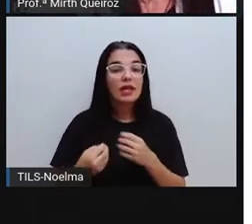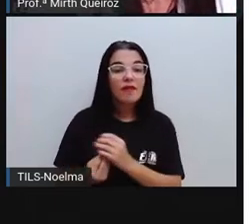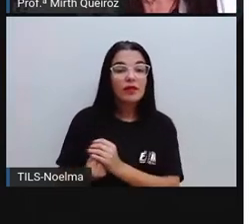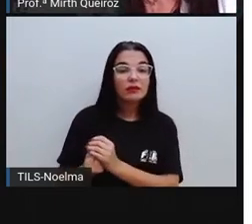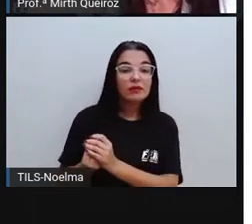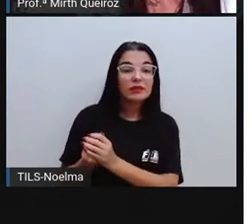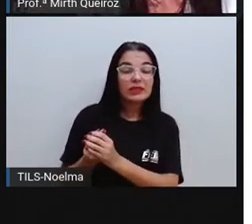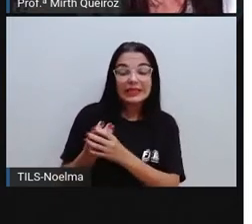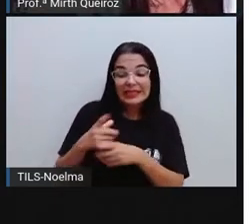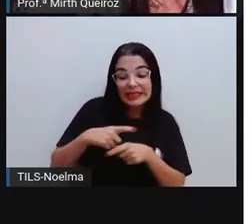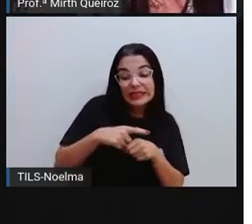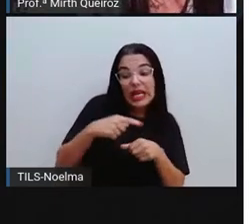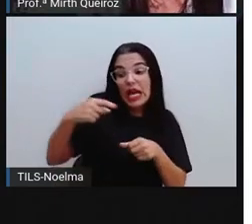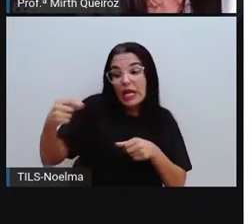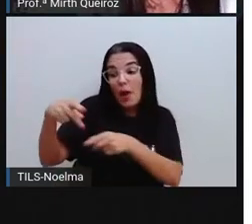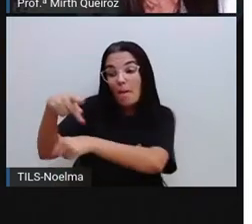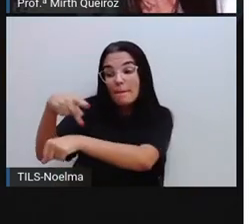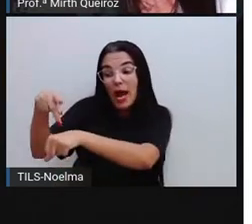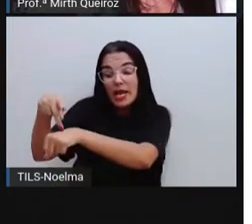buscavam